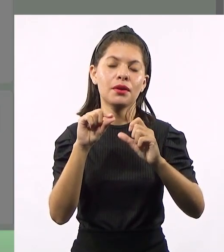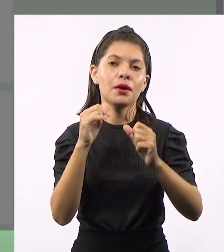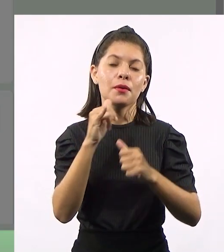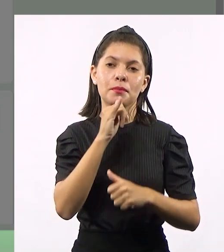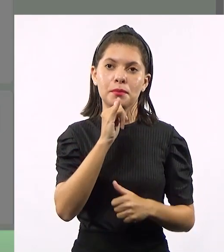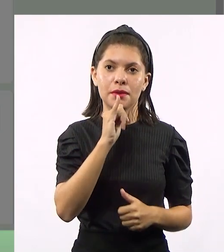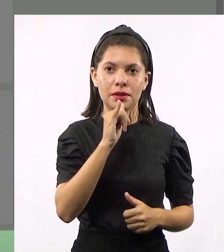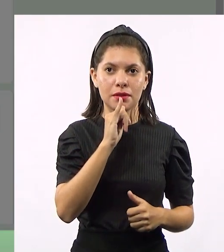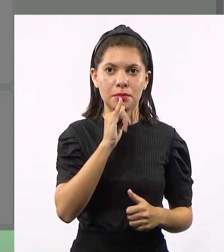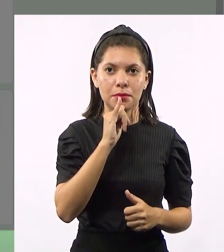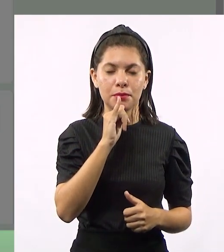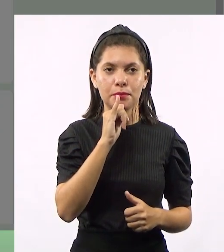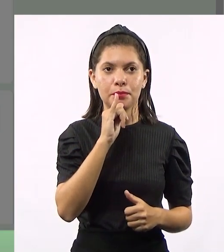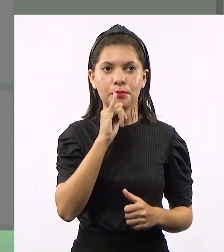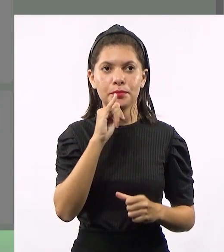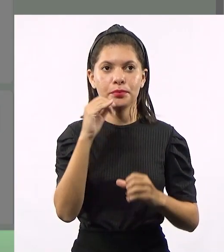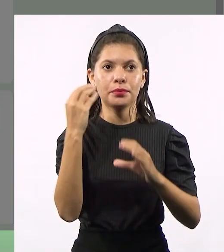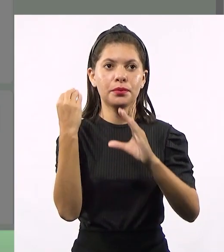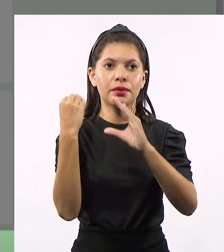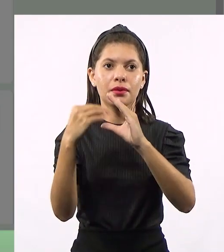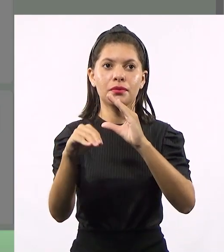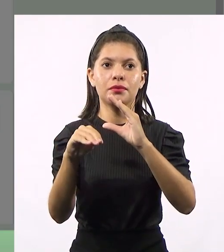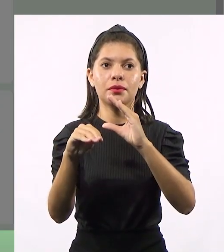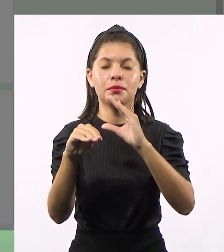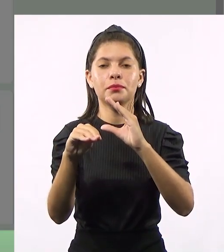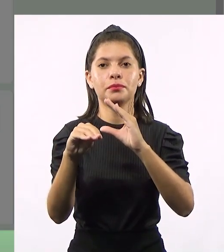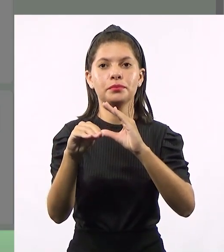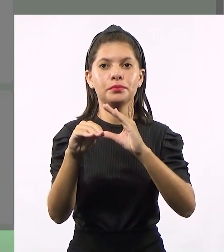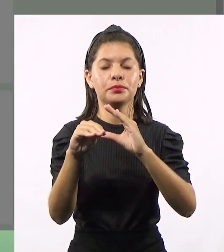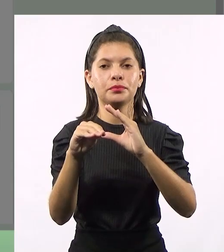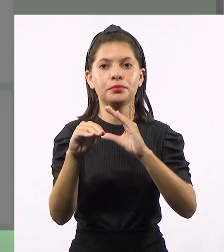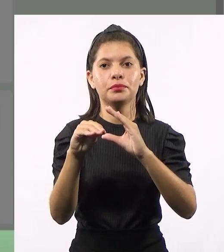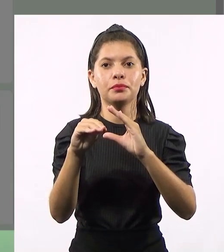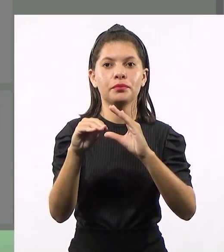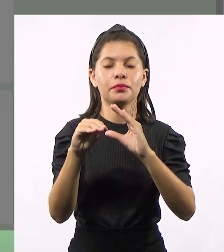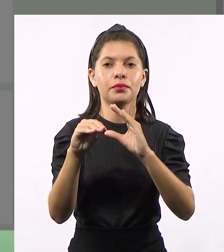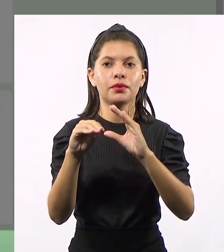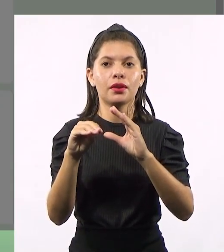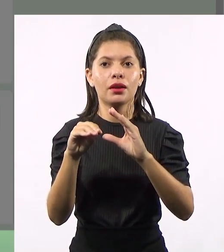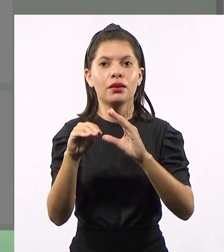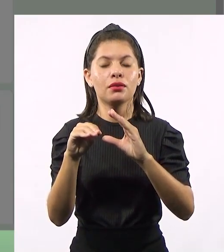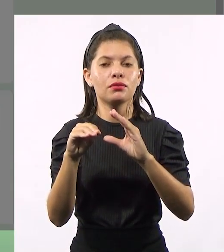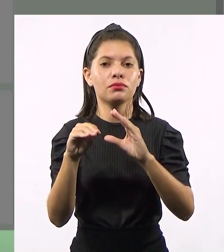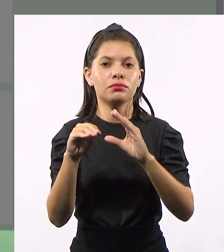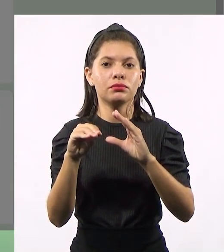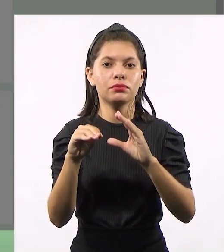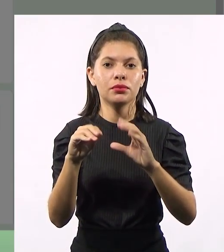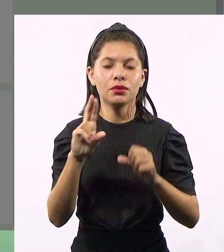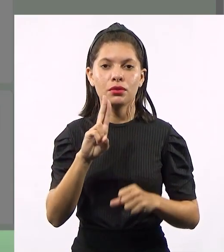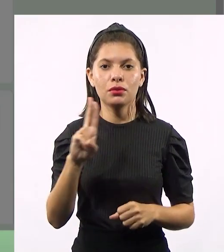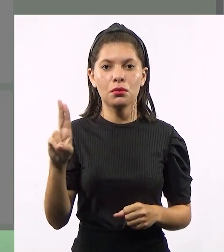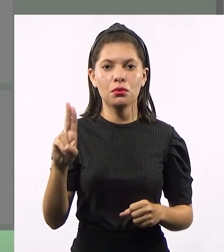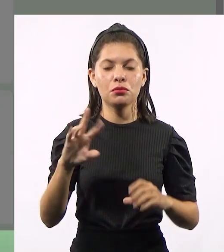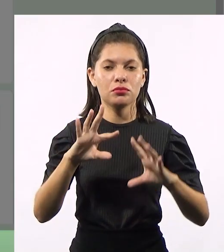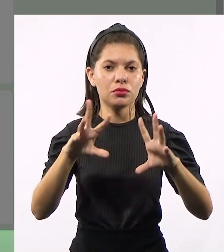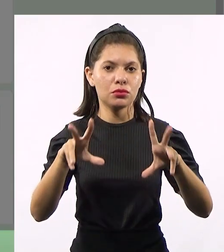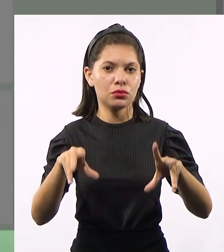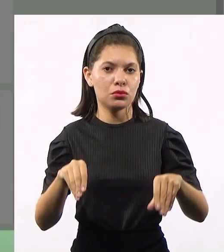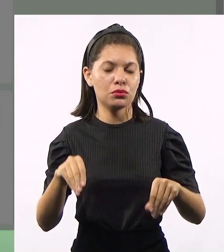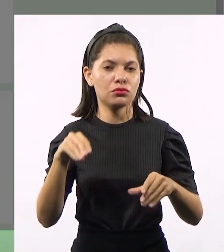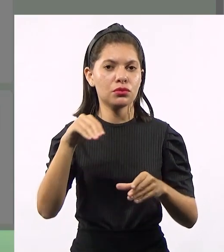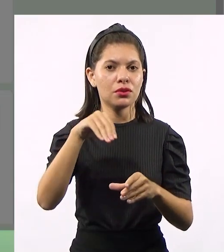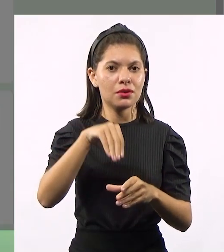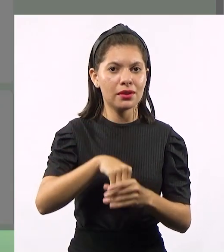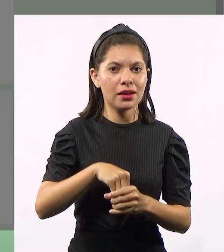a primeira é enviar por um ícone de e-mail. Então eu vou digitar todos os e-mails, inserir o assunto